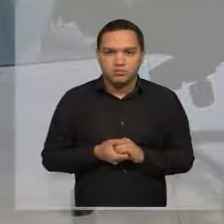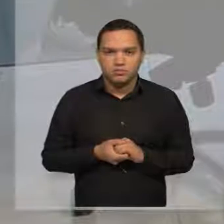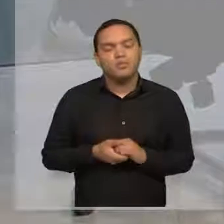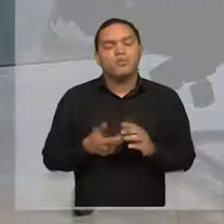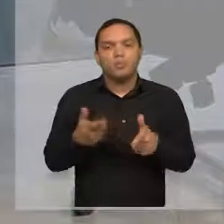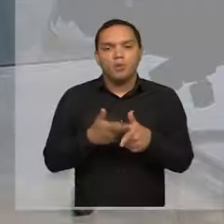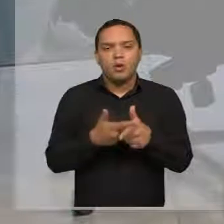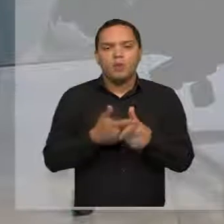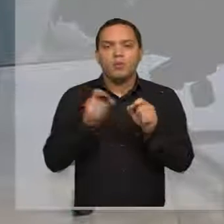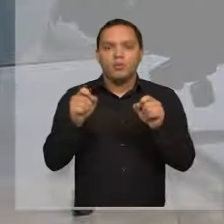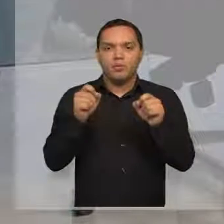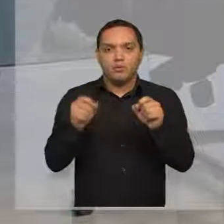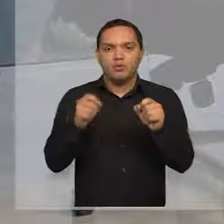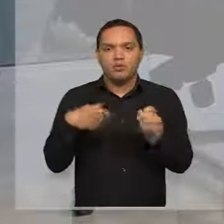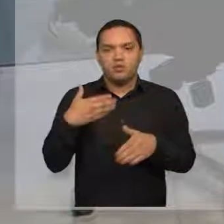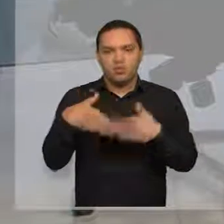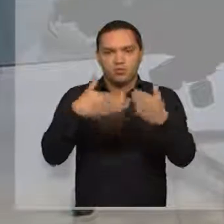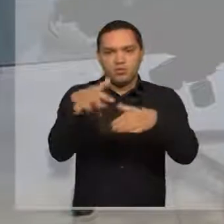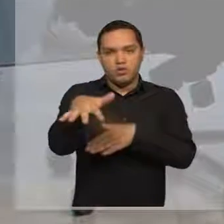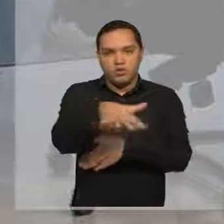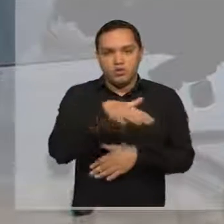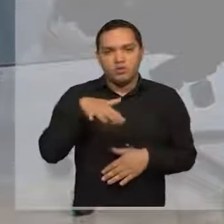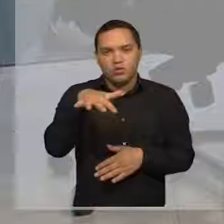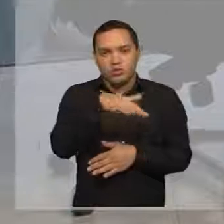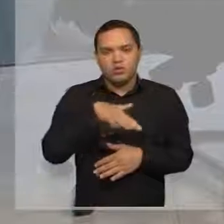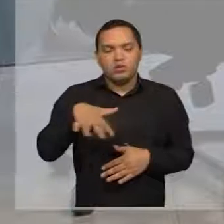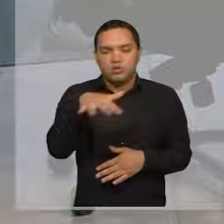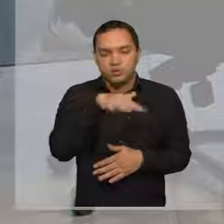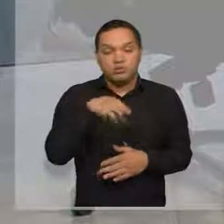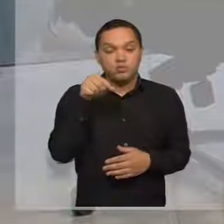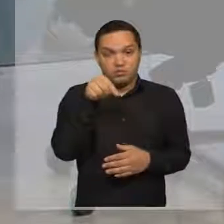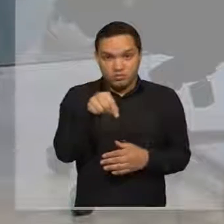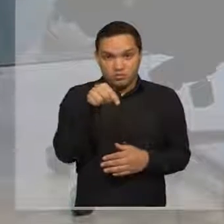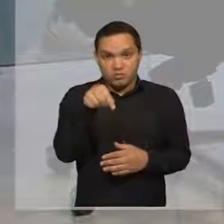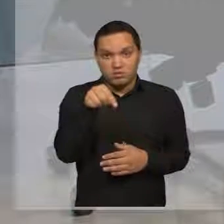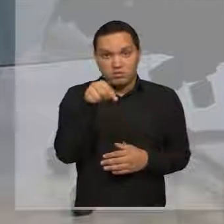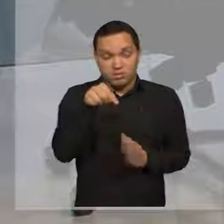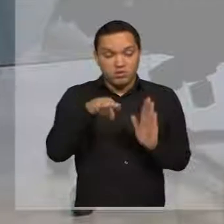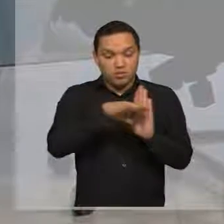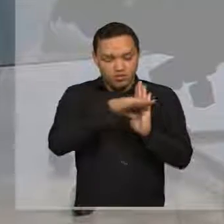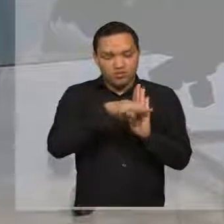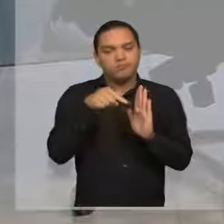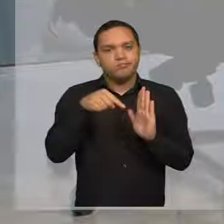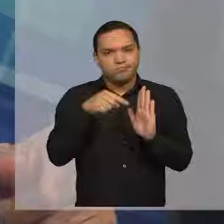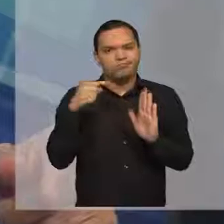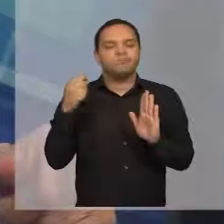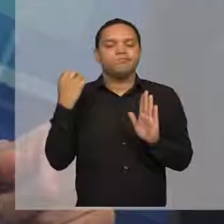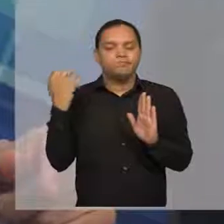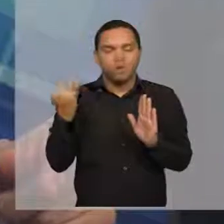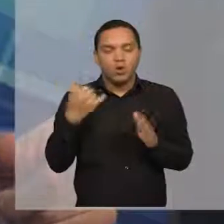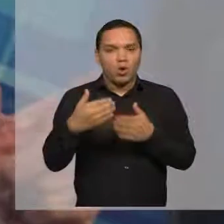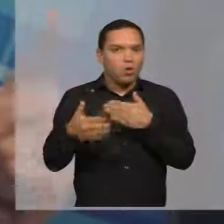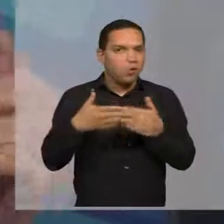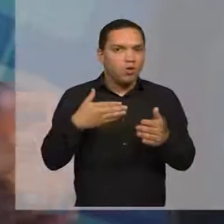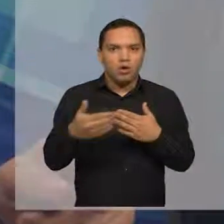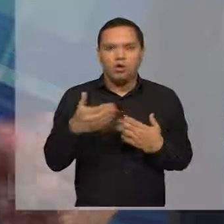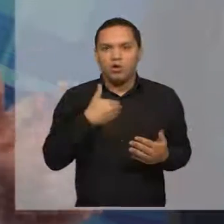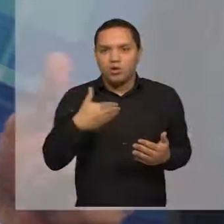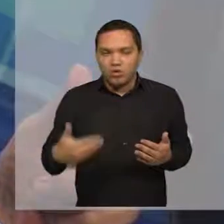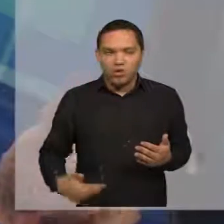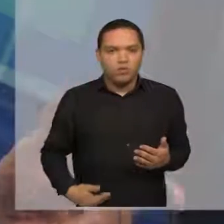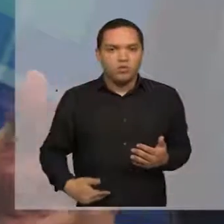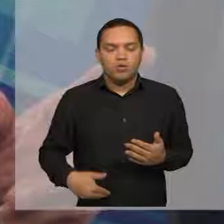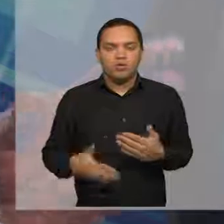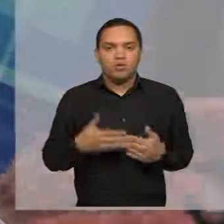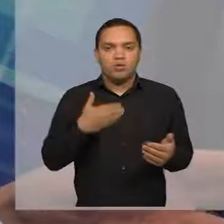temos problemas como desenvolvimento regional. Perfeito. Essa é uma agenda que qualquer governo notadamente